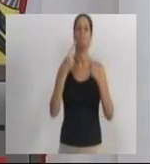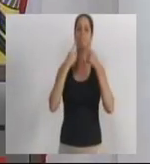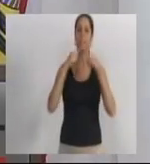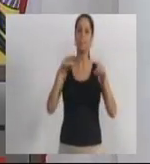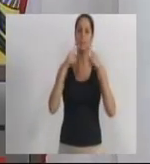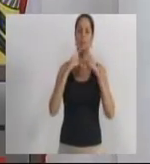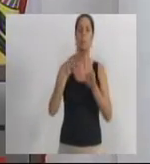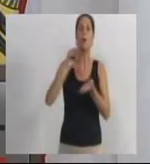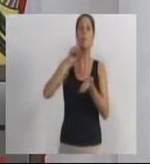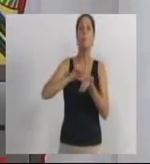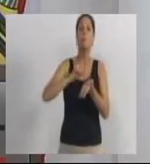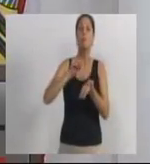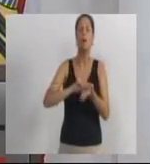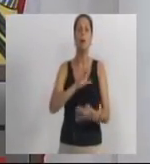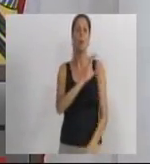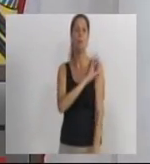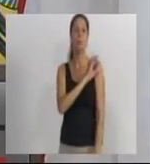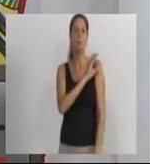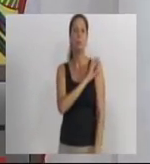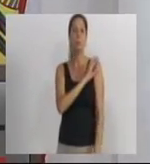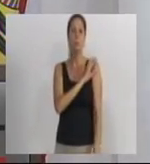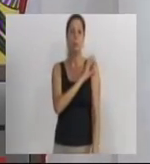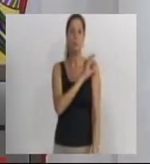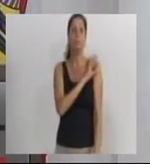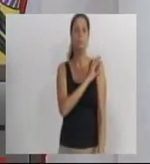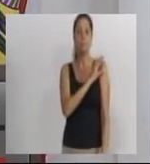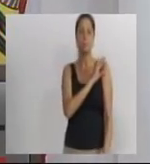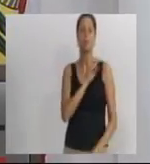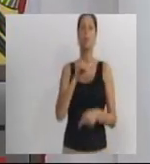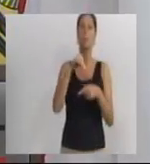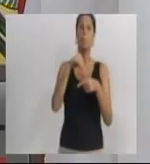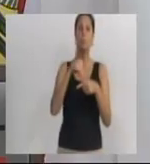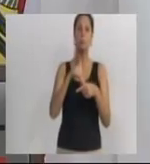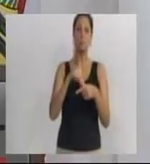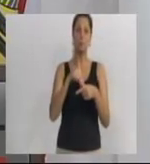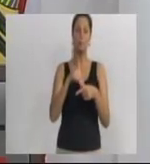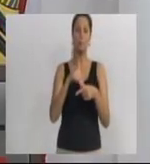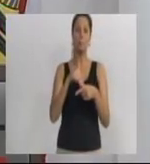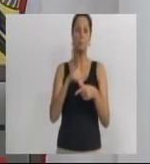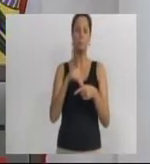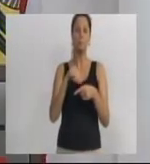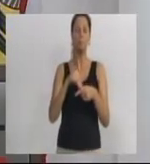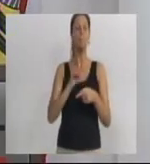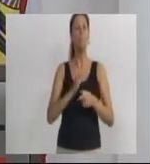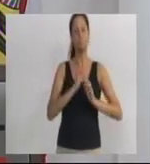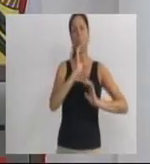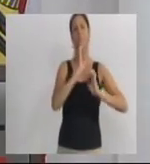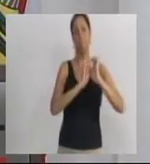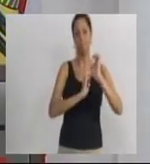da falta de creche no nosso município. Um município eminentemente industrial,